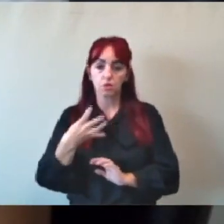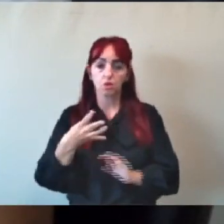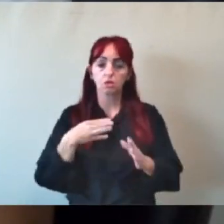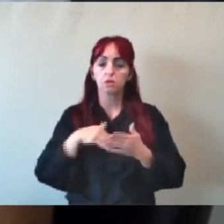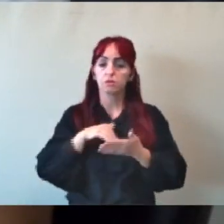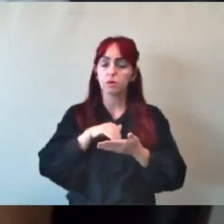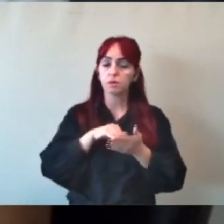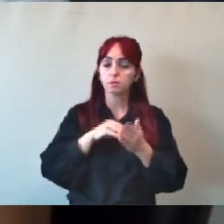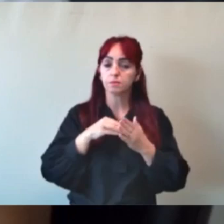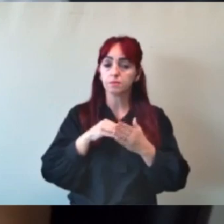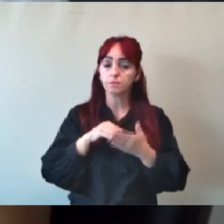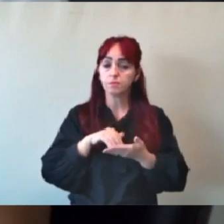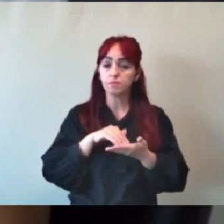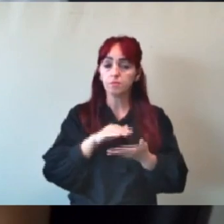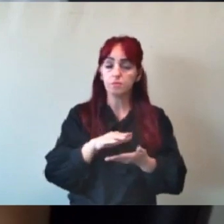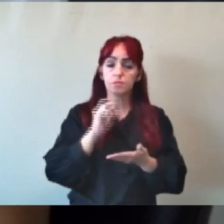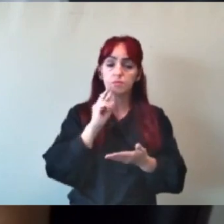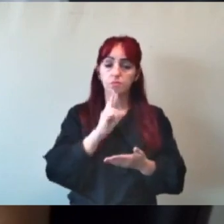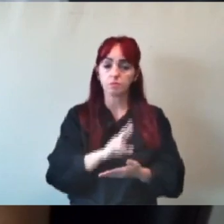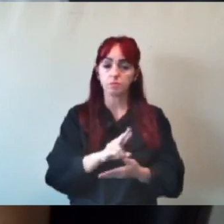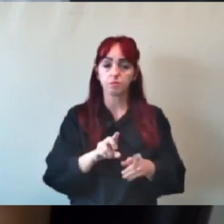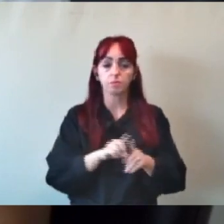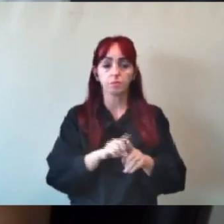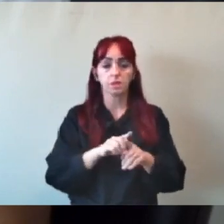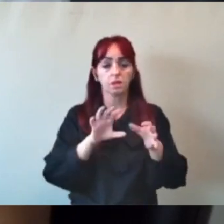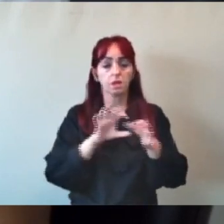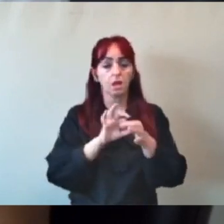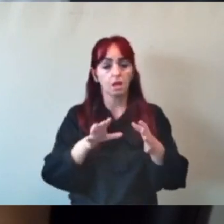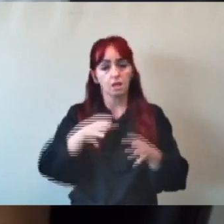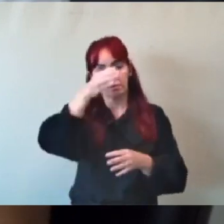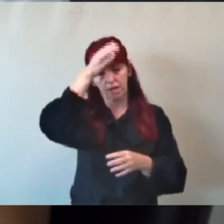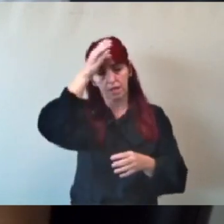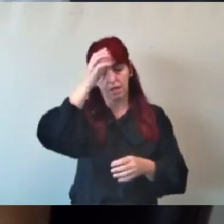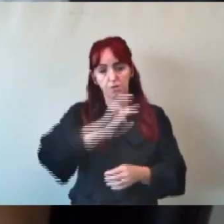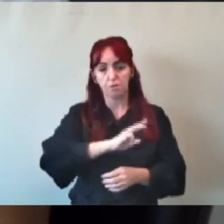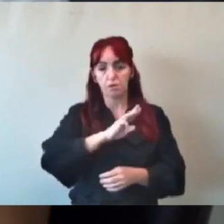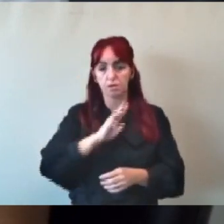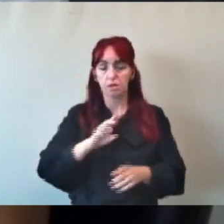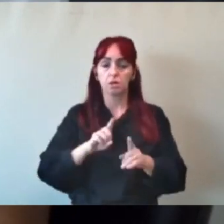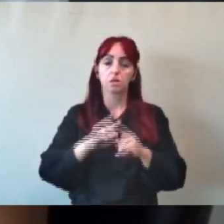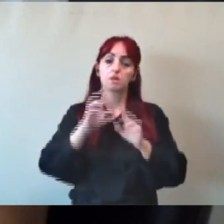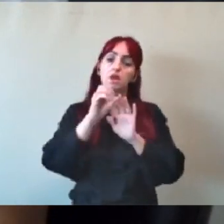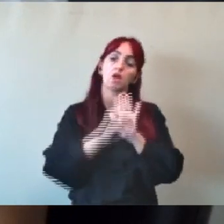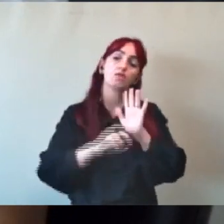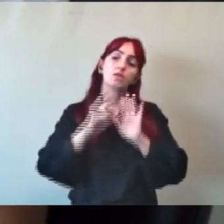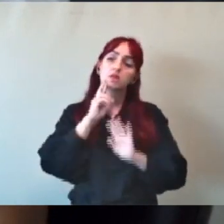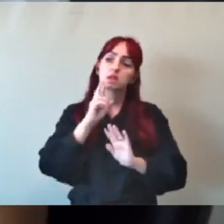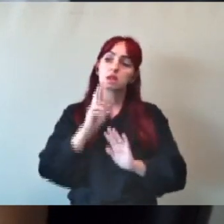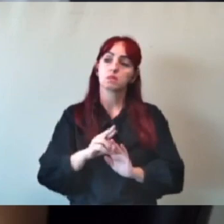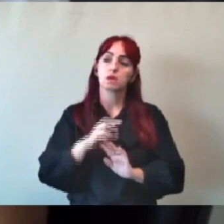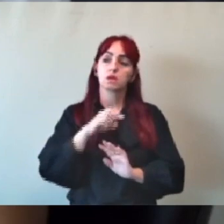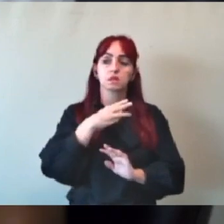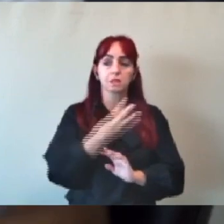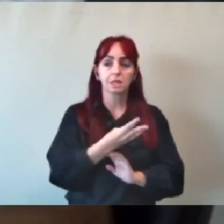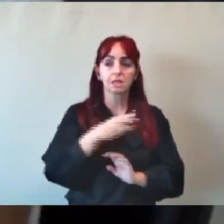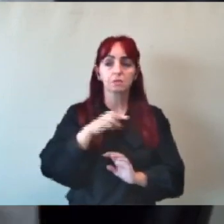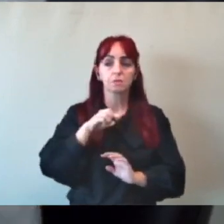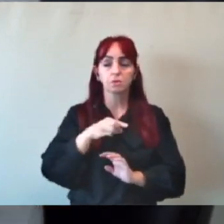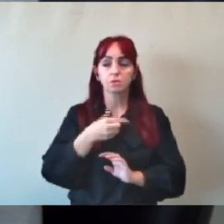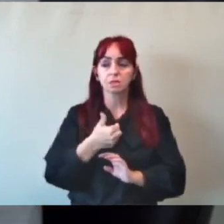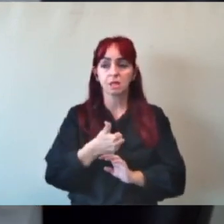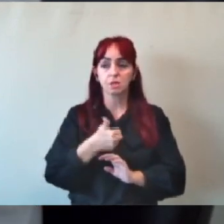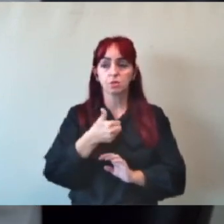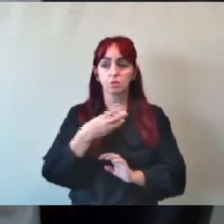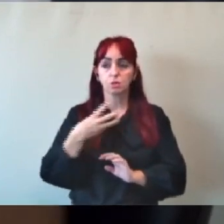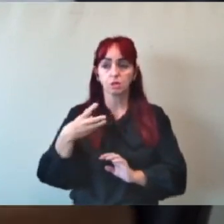Também disponível no portal da Câmara Municipal. Ofício em resposta a requerimento de comissão 3130. A resposta foi enviada para a